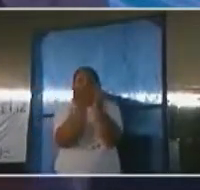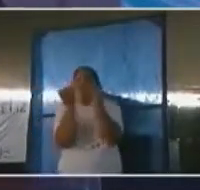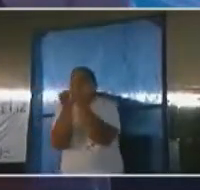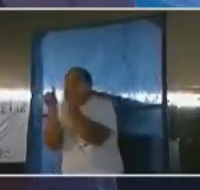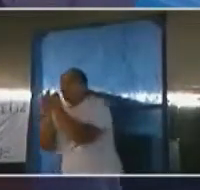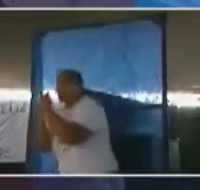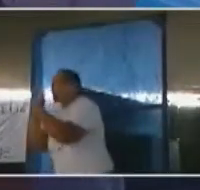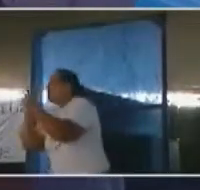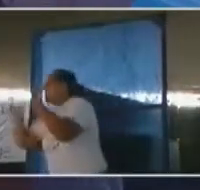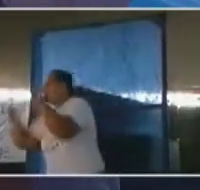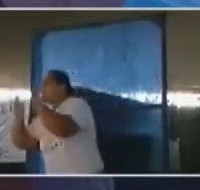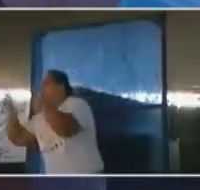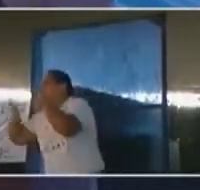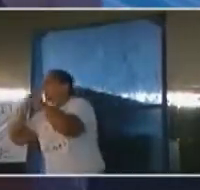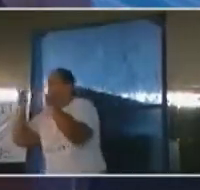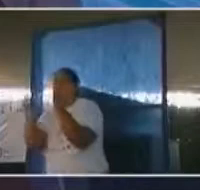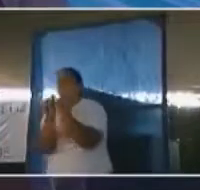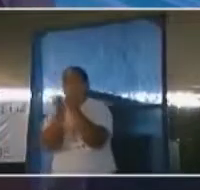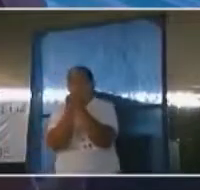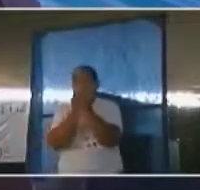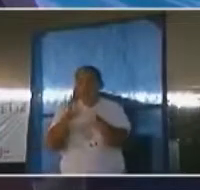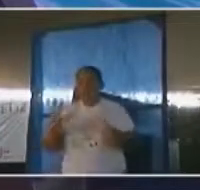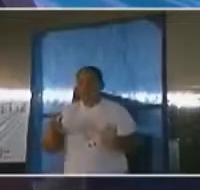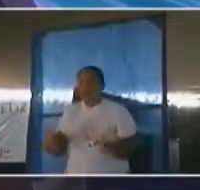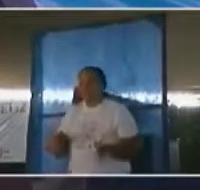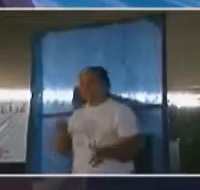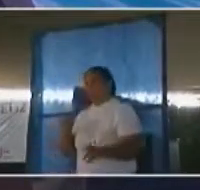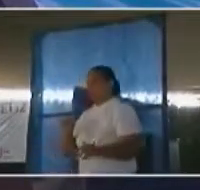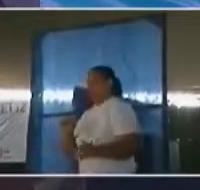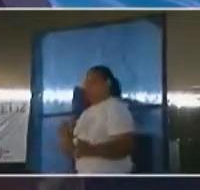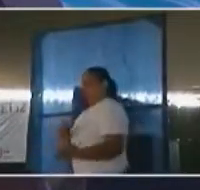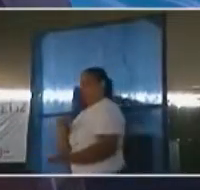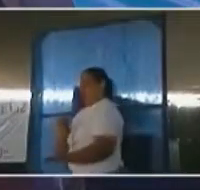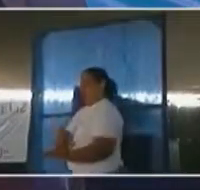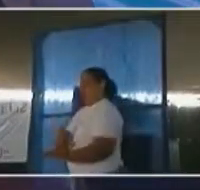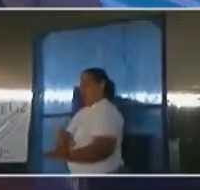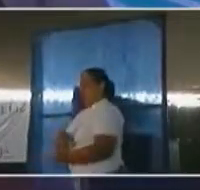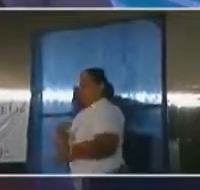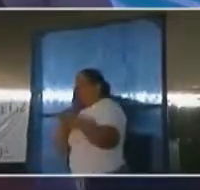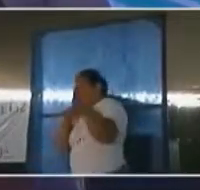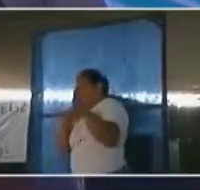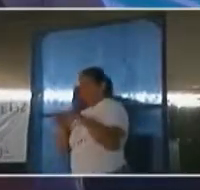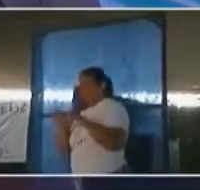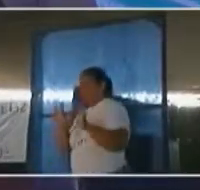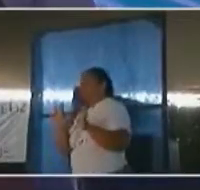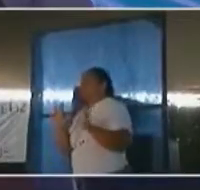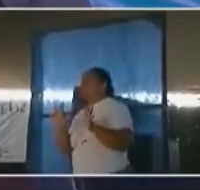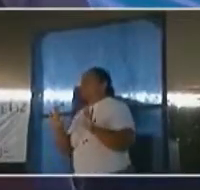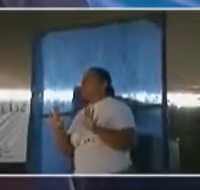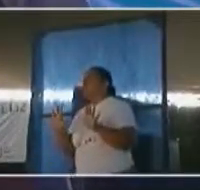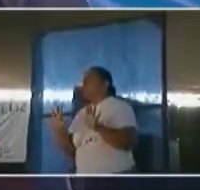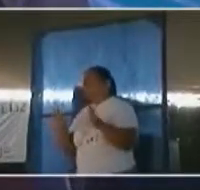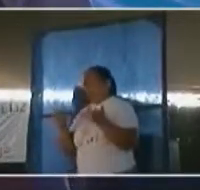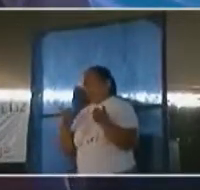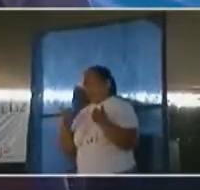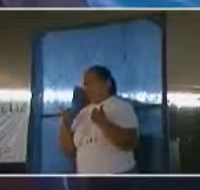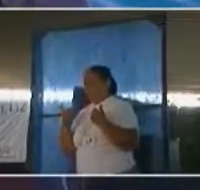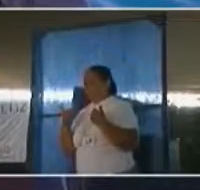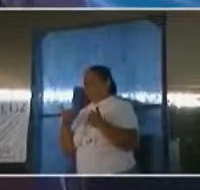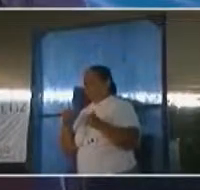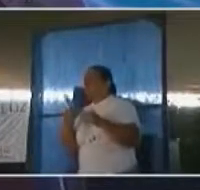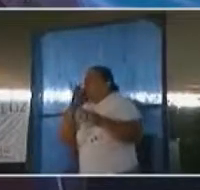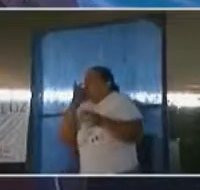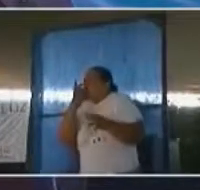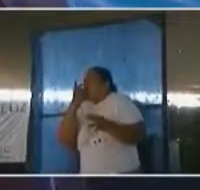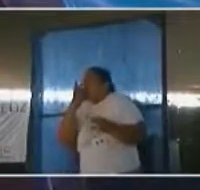Paulo ficou de pé diante deles na reunião da Câmara Municipal e disse: atenienses, eu